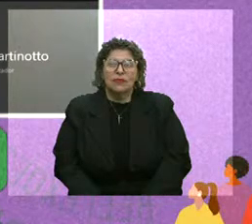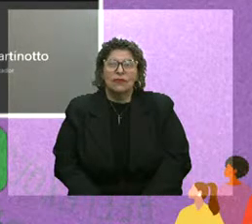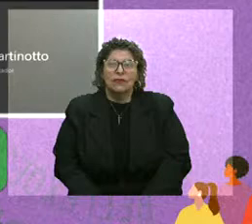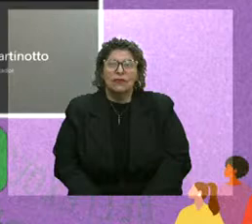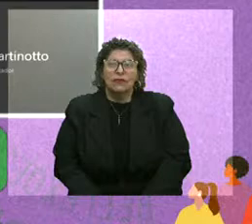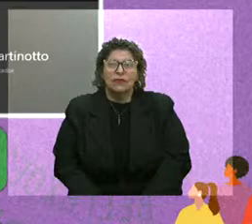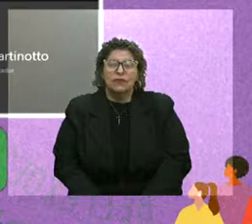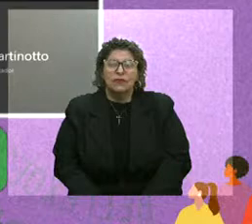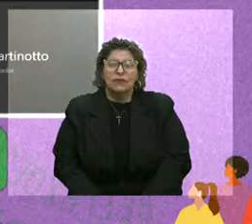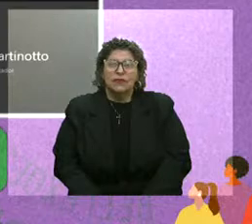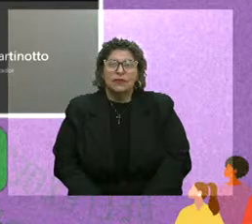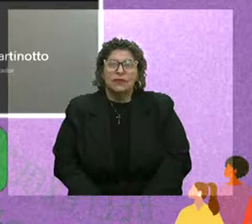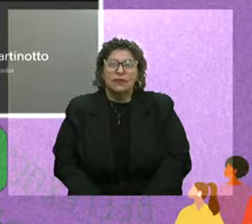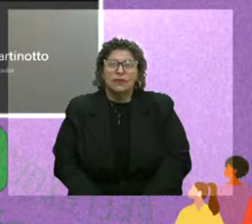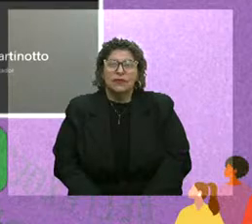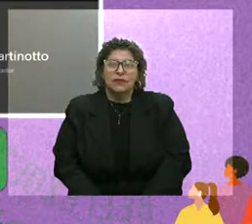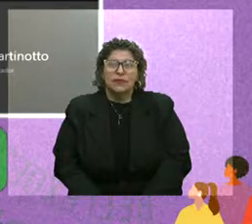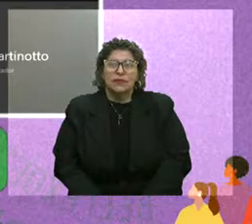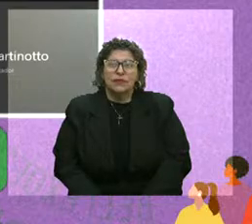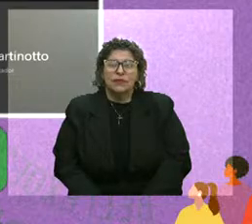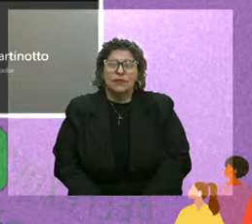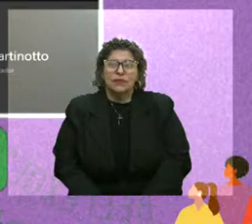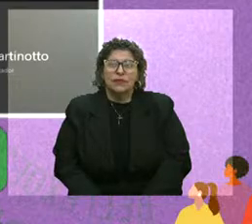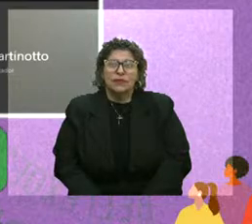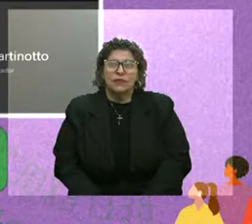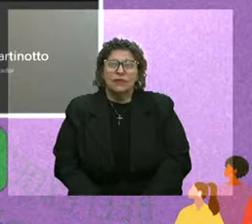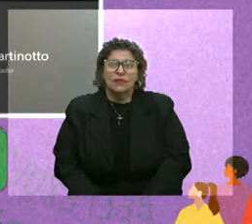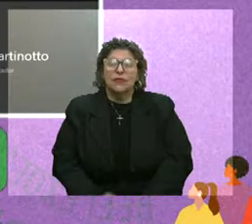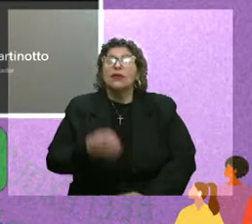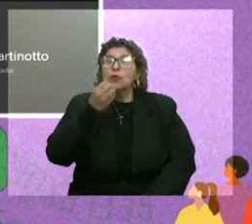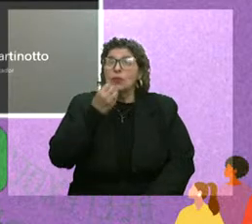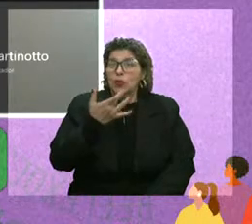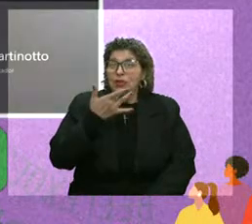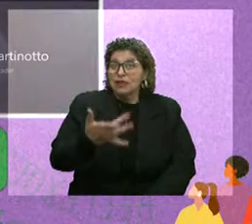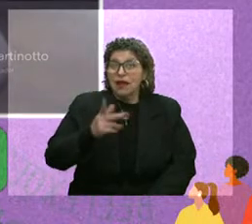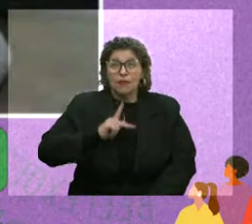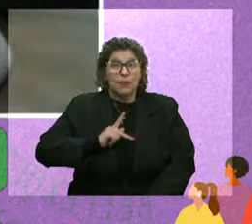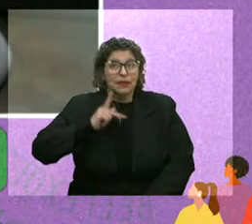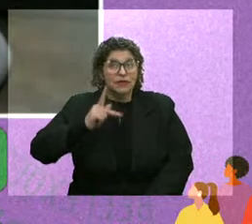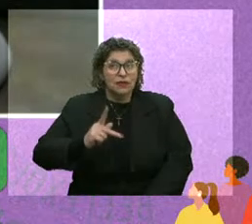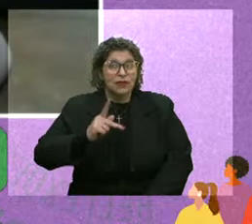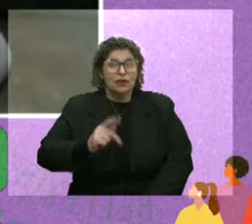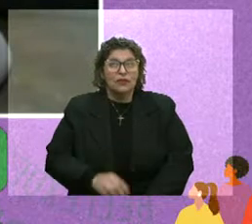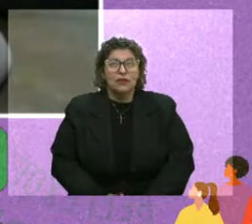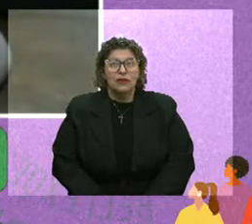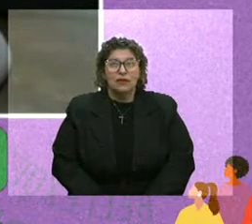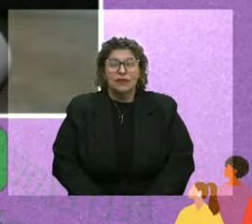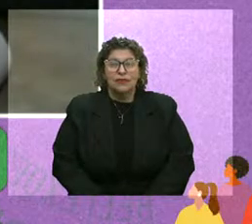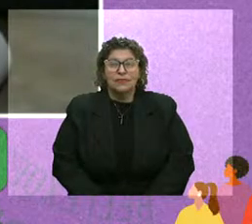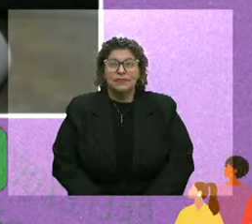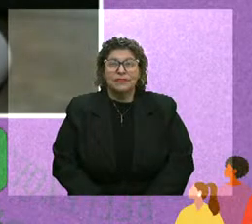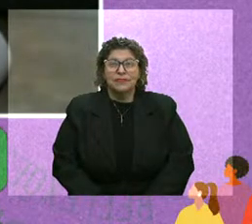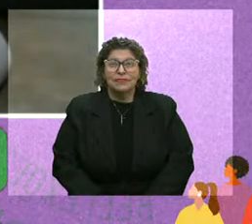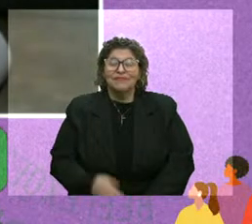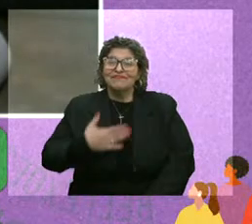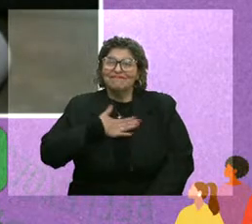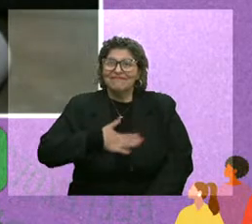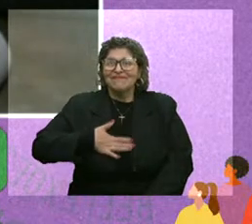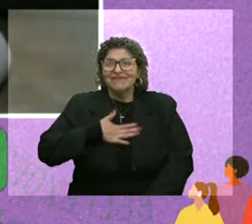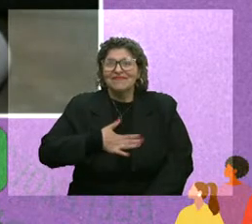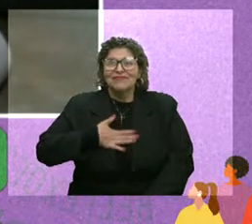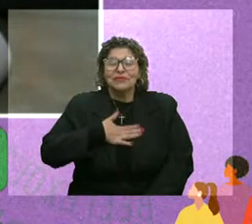Boa tarde, presidente, É uma